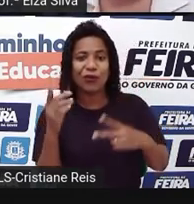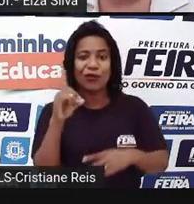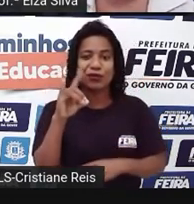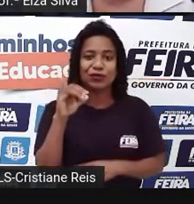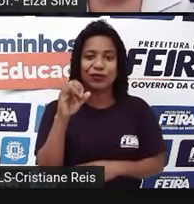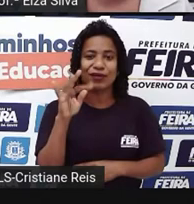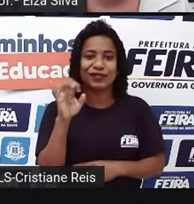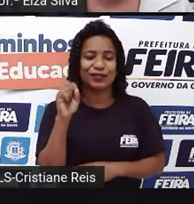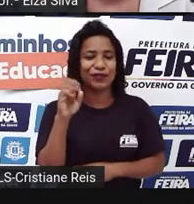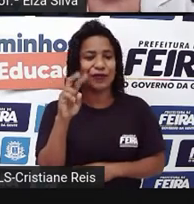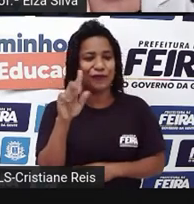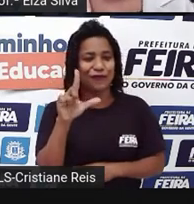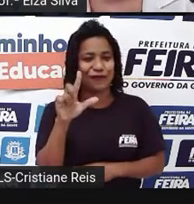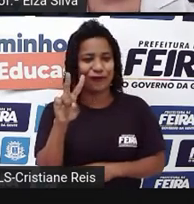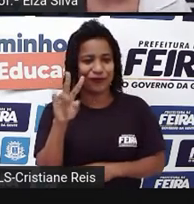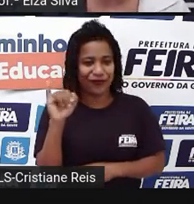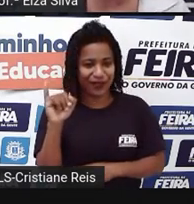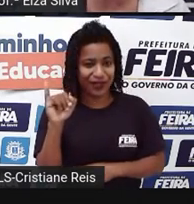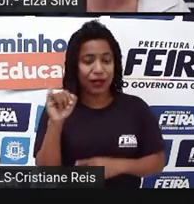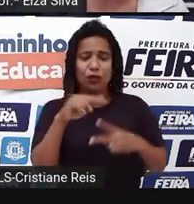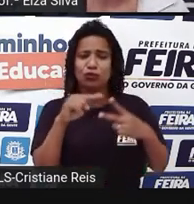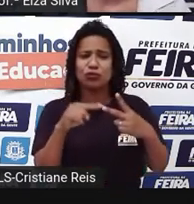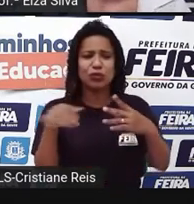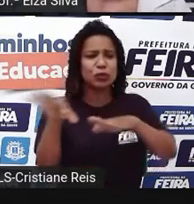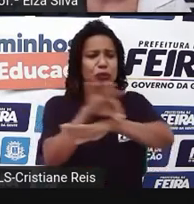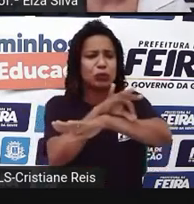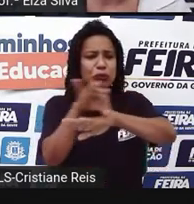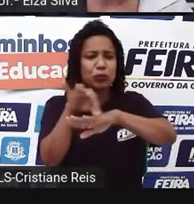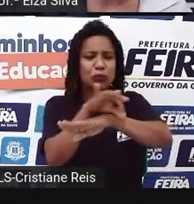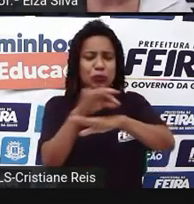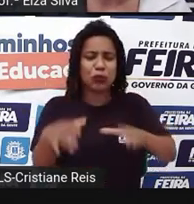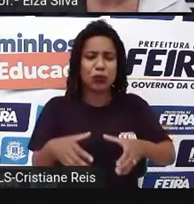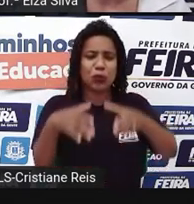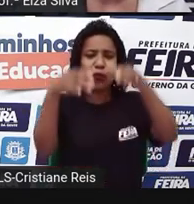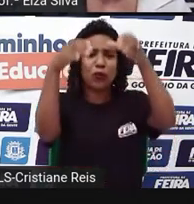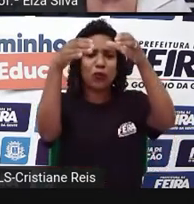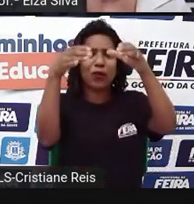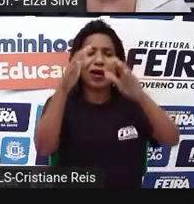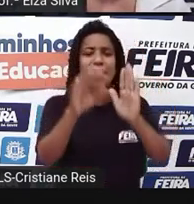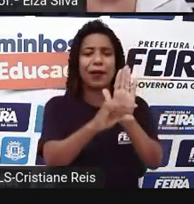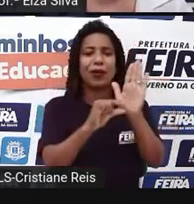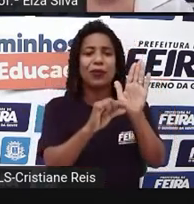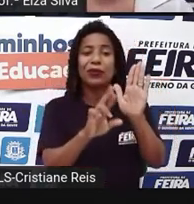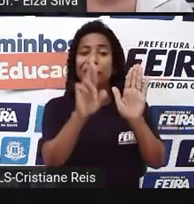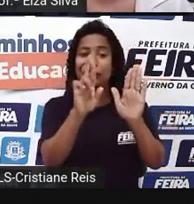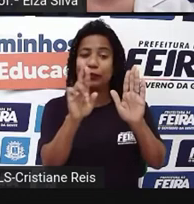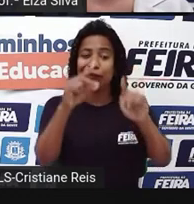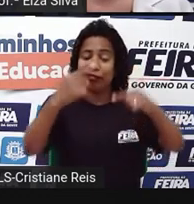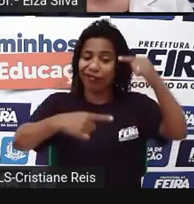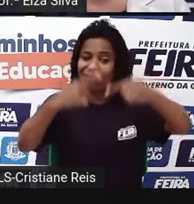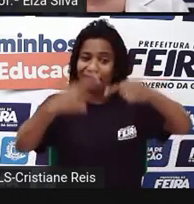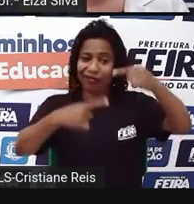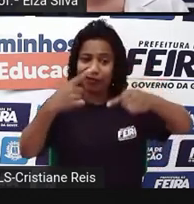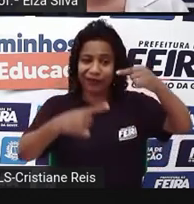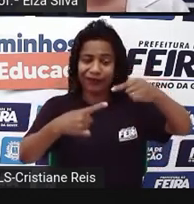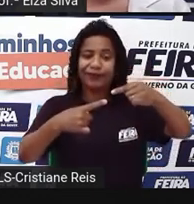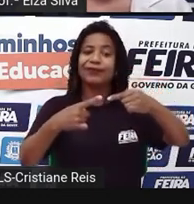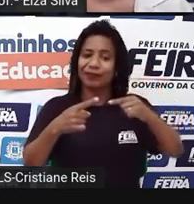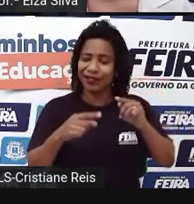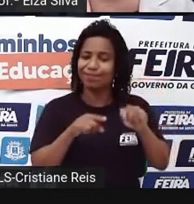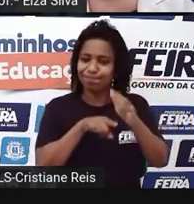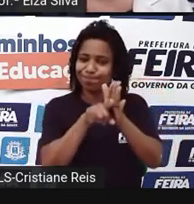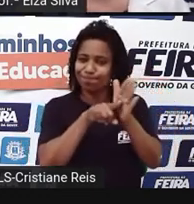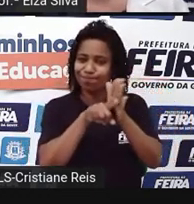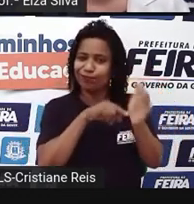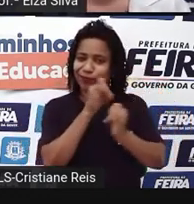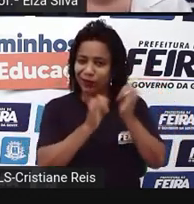quem foram os arquitetos responsáveis por essa obra magnífica. Aí sim, eu falei para vocês antes, por